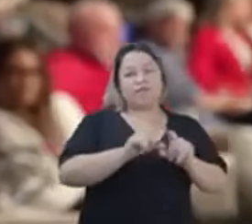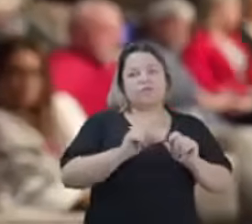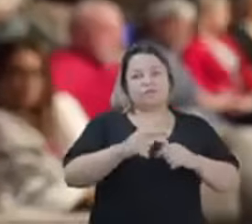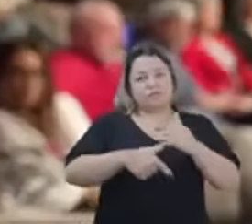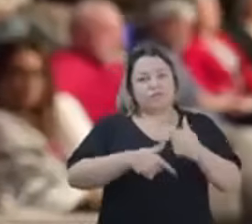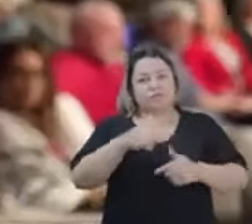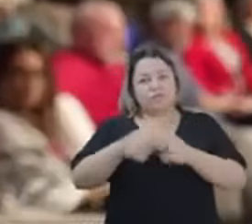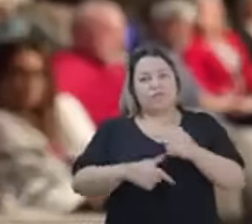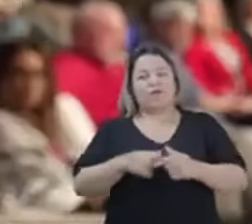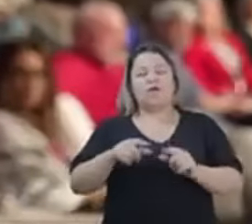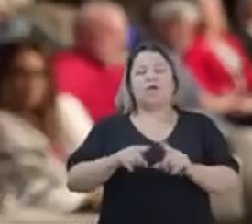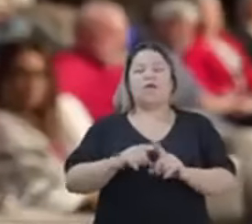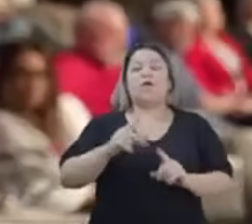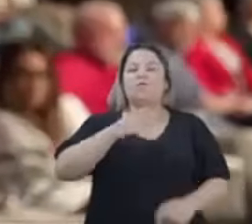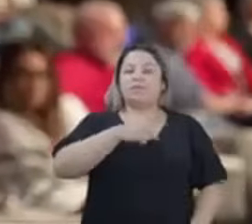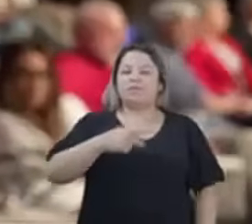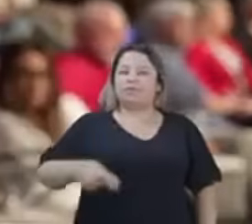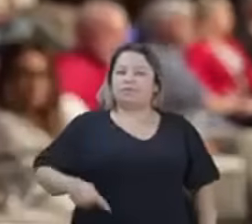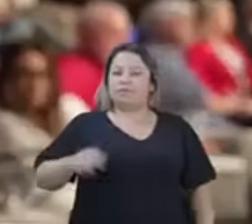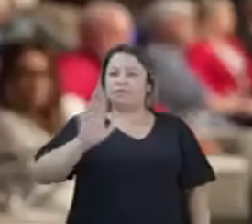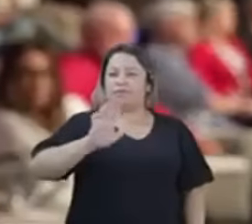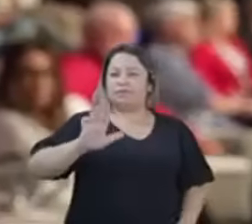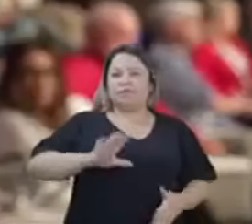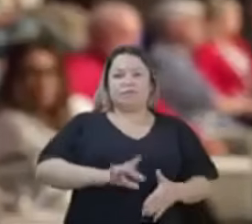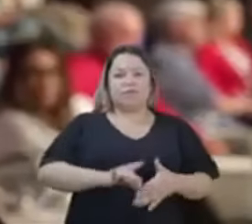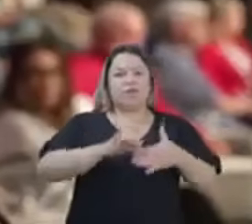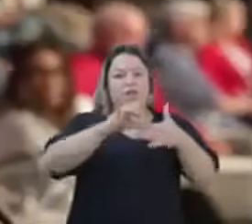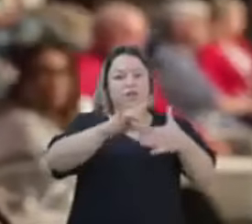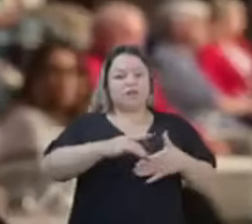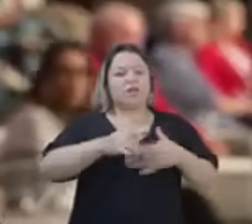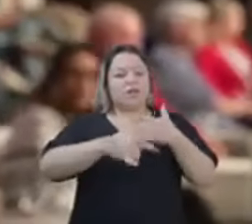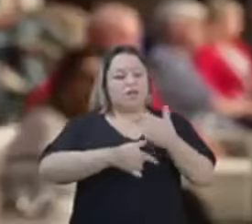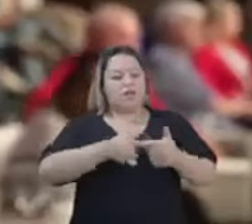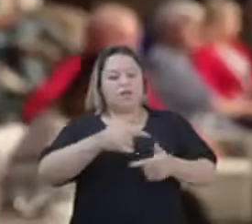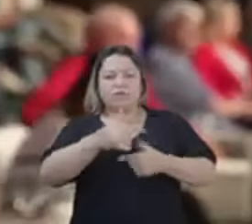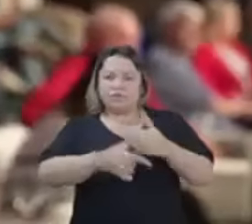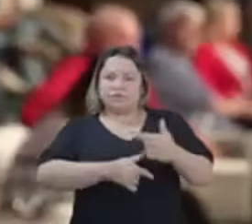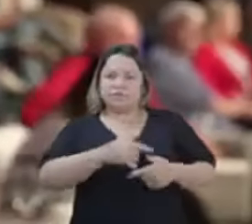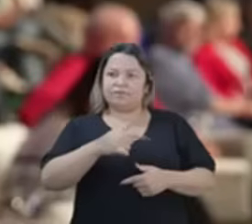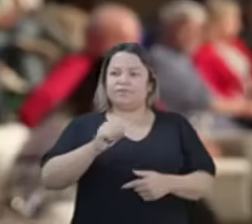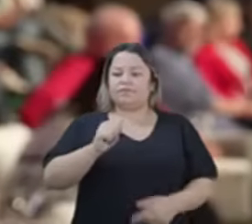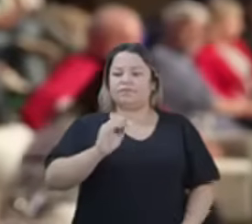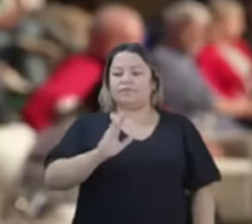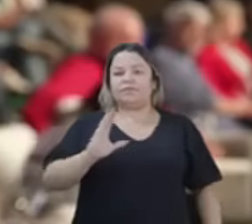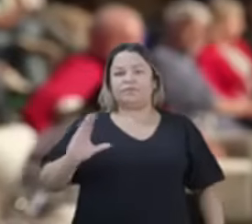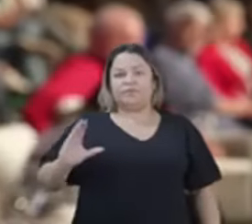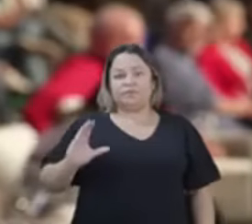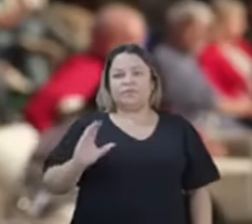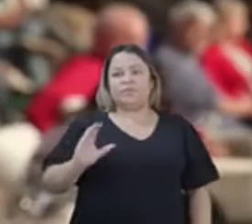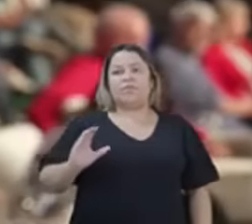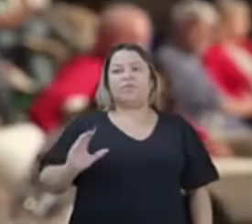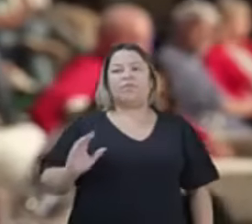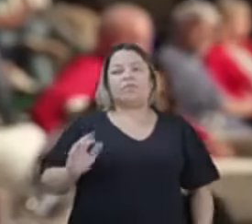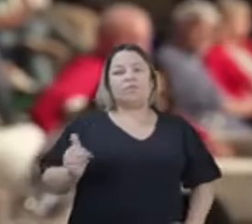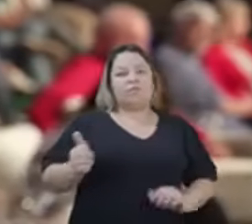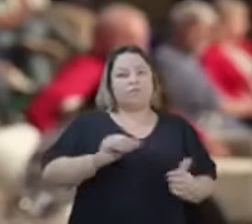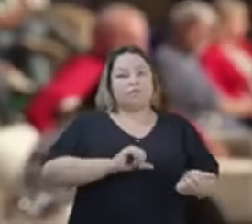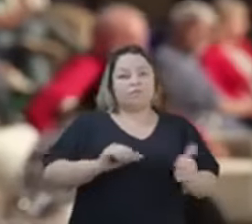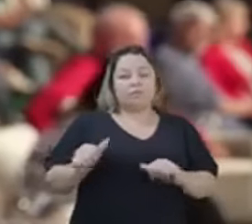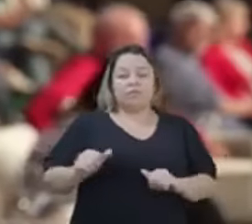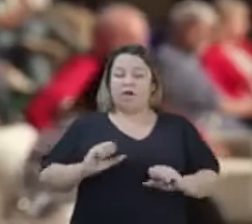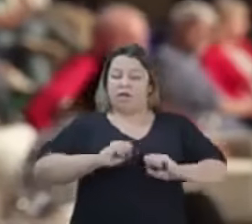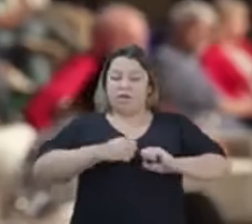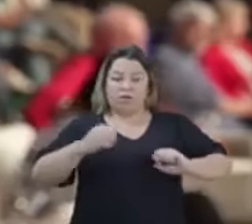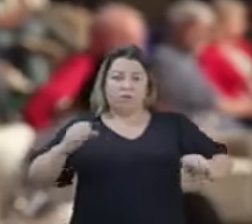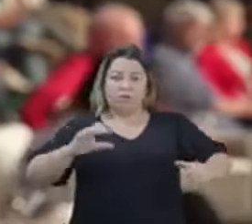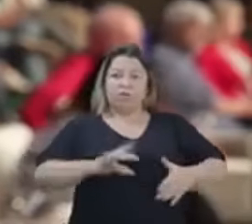Trabalhadores foi o presidente Lula, foi o líder operário que emergia do ABC e que, na minha avaliação, o maior líder